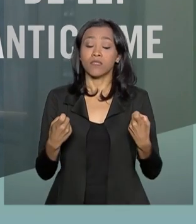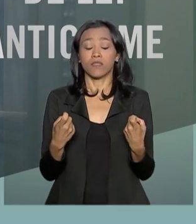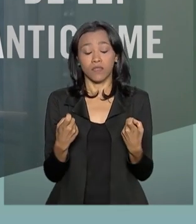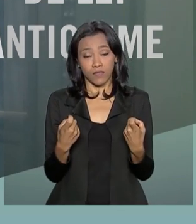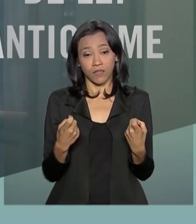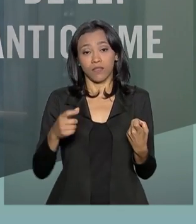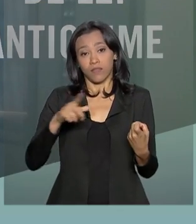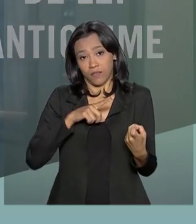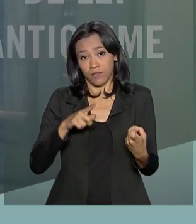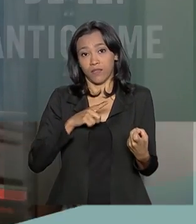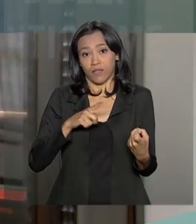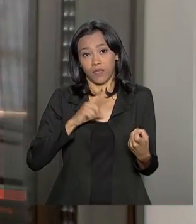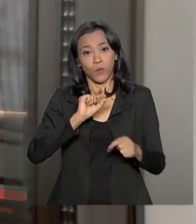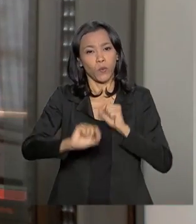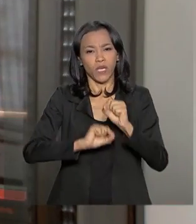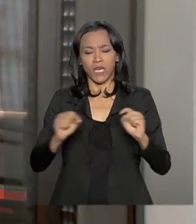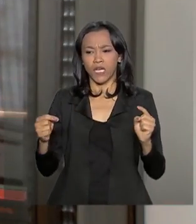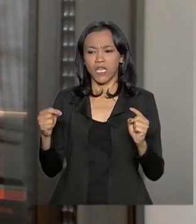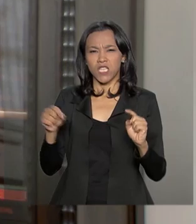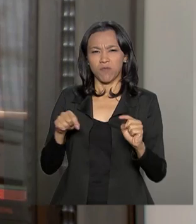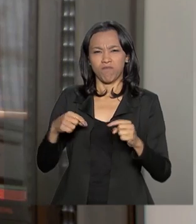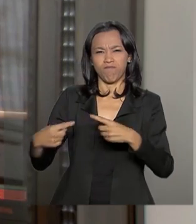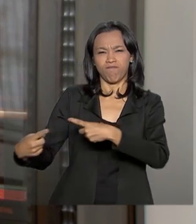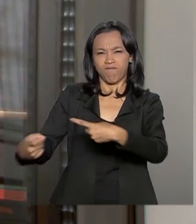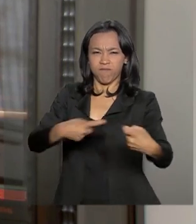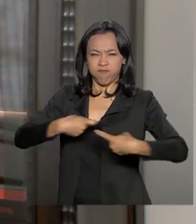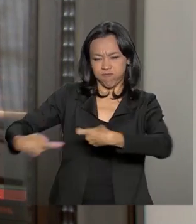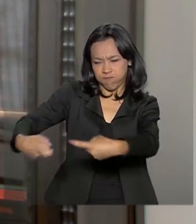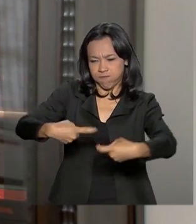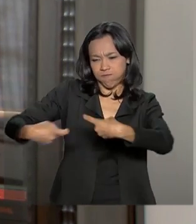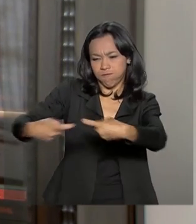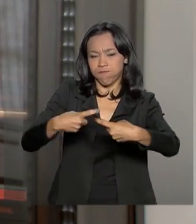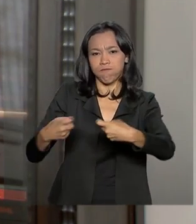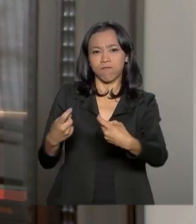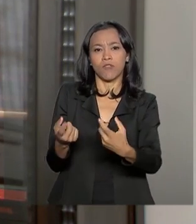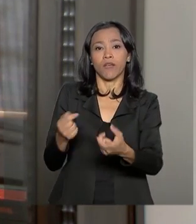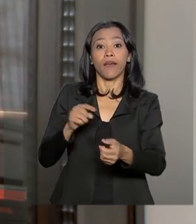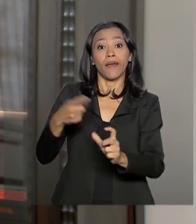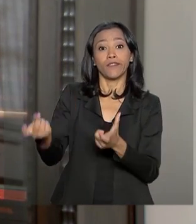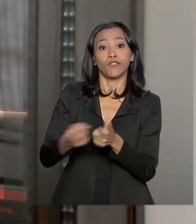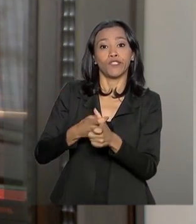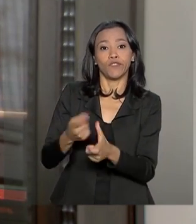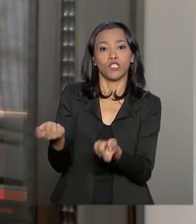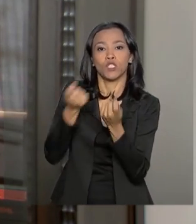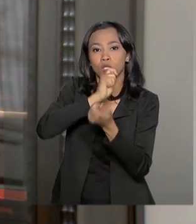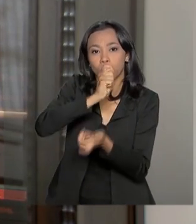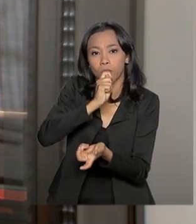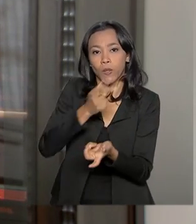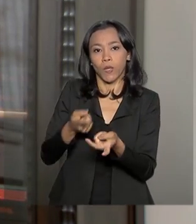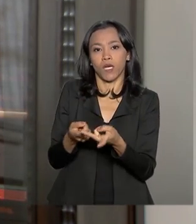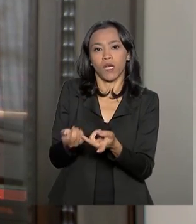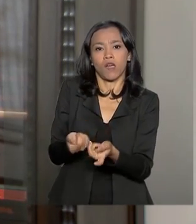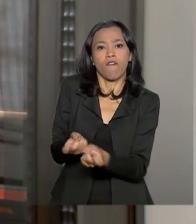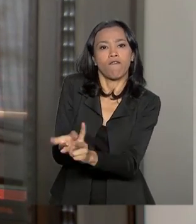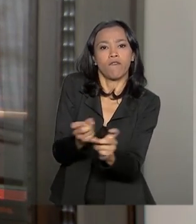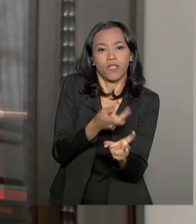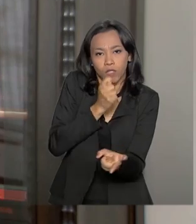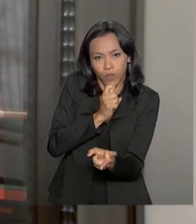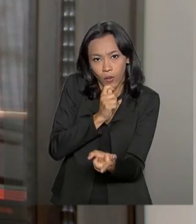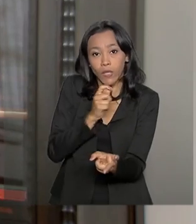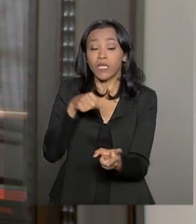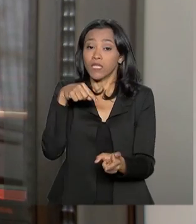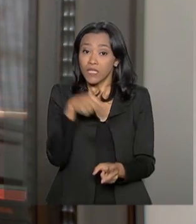estão relacionados, por exemplo, a disputa de tráfico de drogas ou dívidas de drogas. E, pelo lado da corrupção, esvazia os recursos